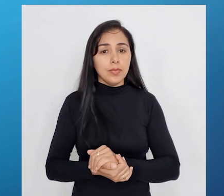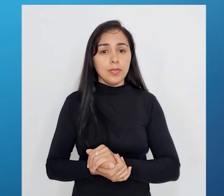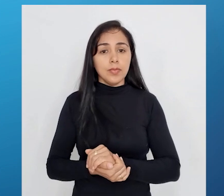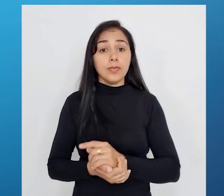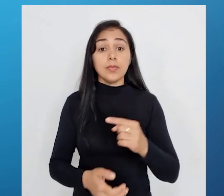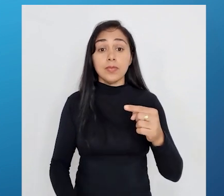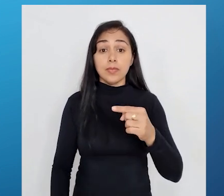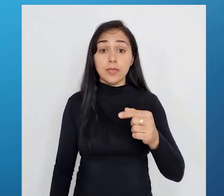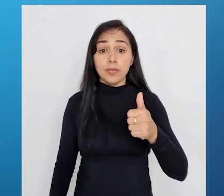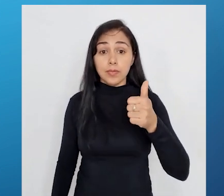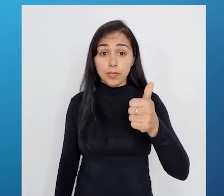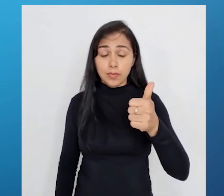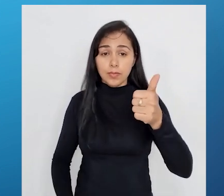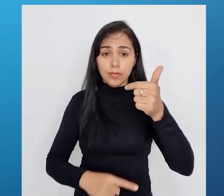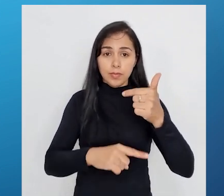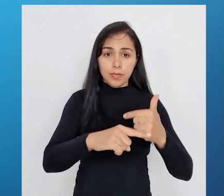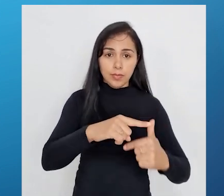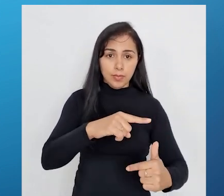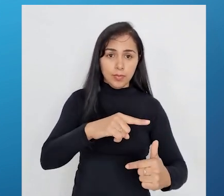menos 1 sobre 2.